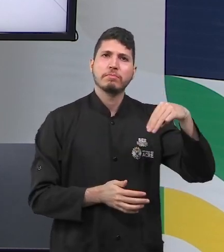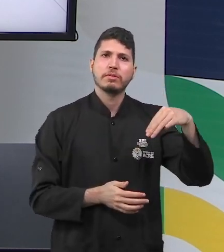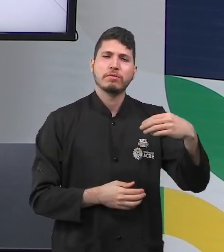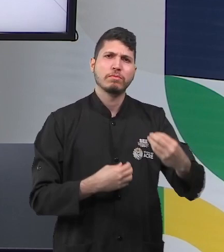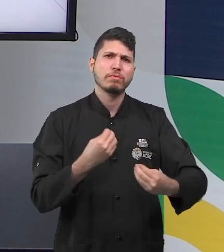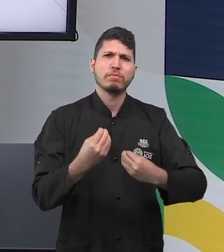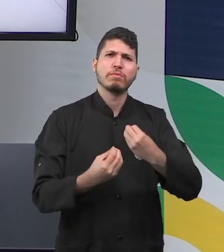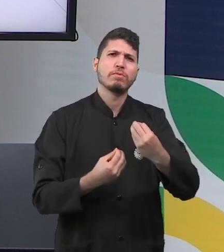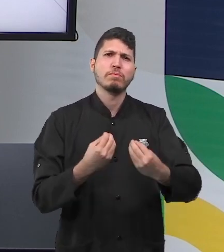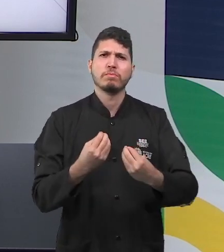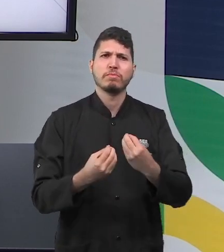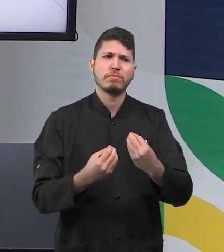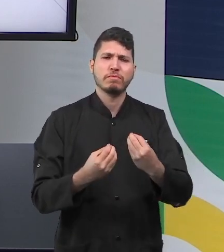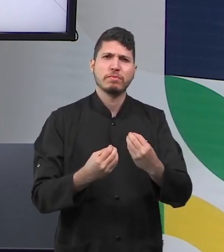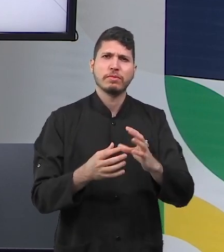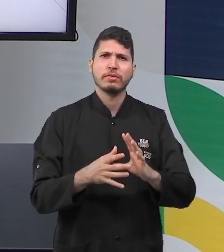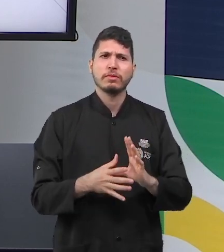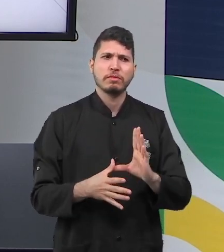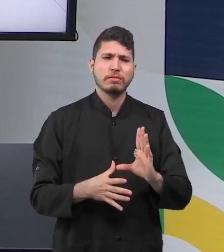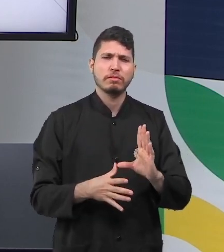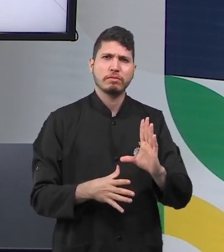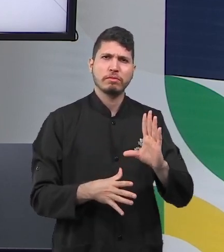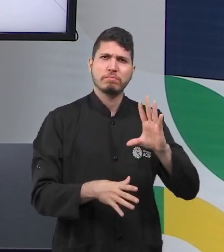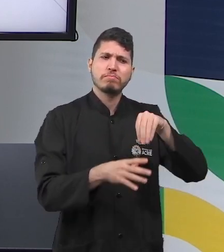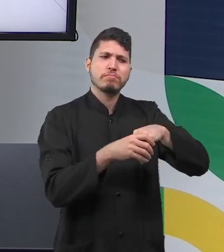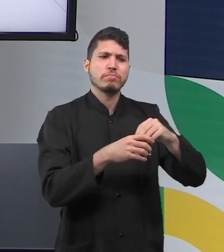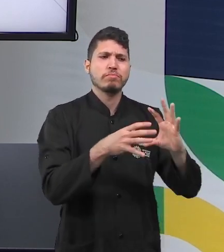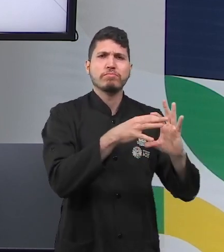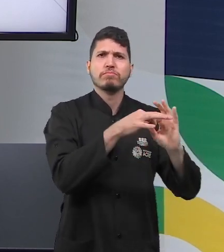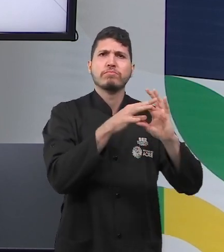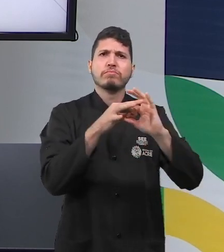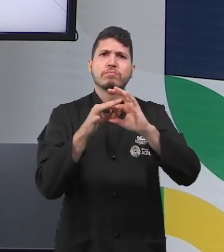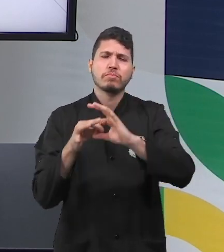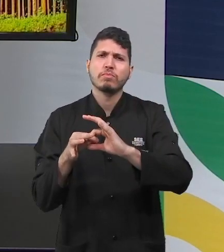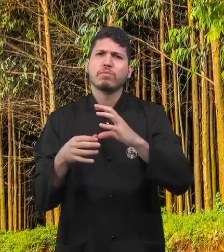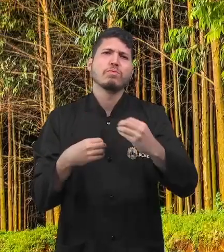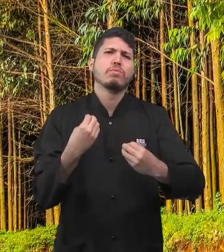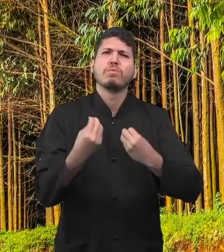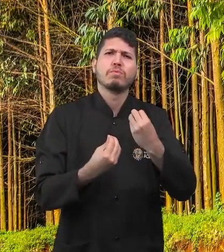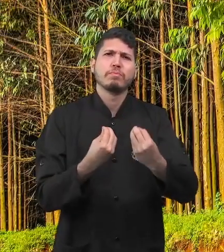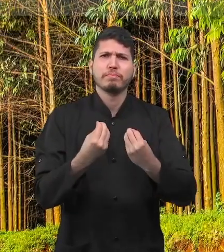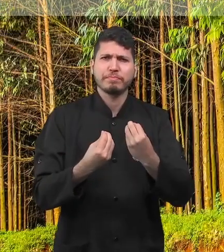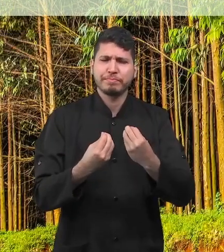inserida nesse conteúdo. Vamos para a nossa aula de hoje.